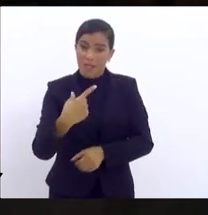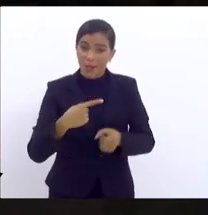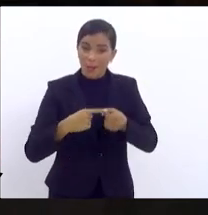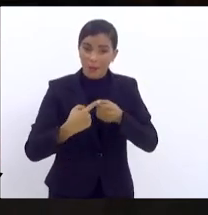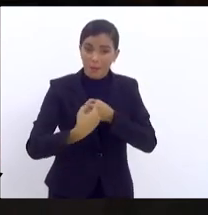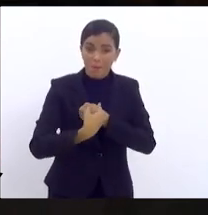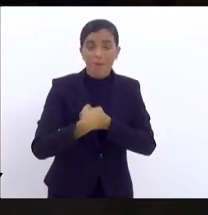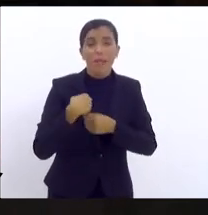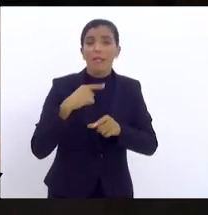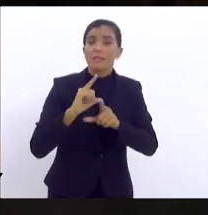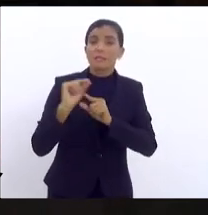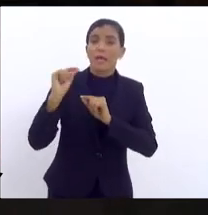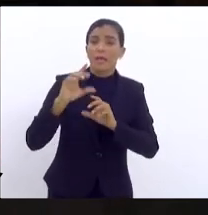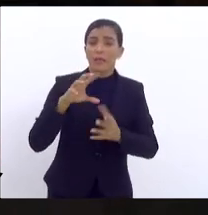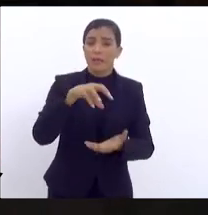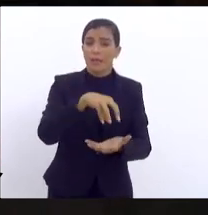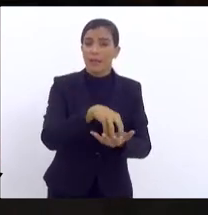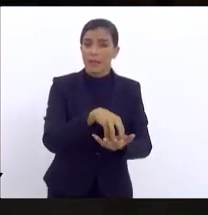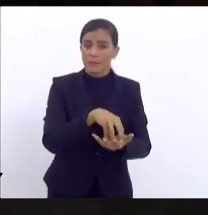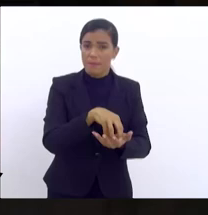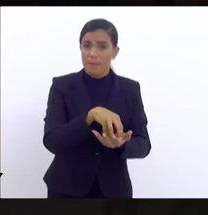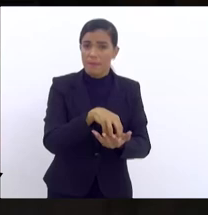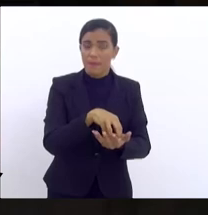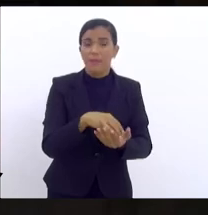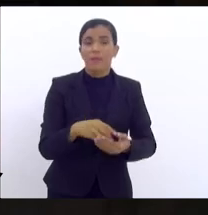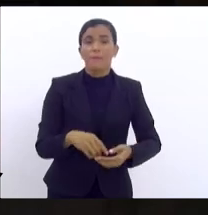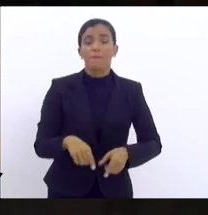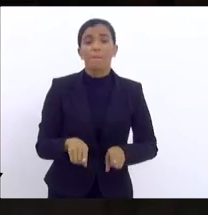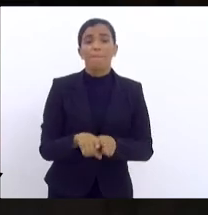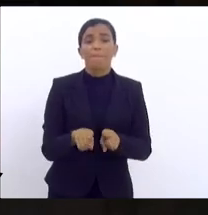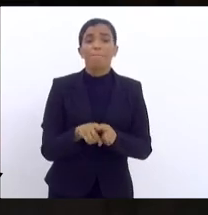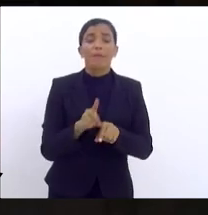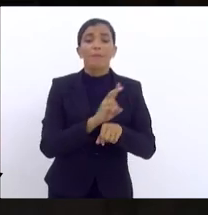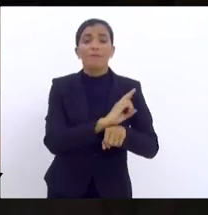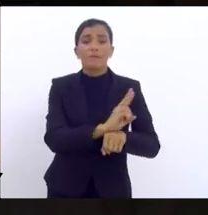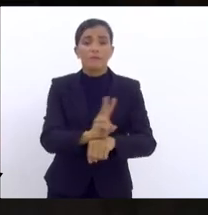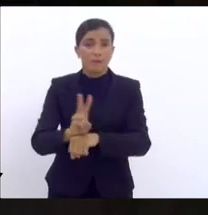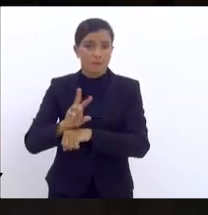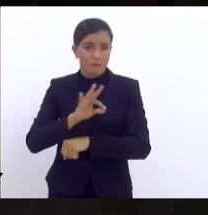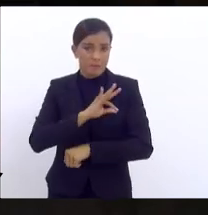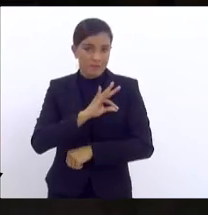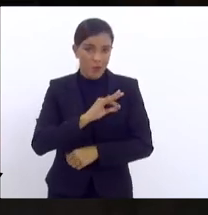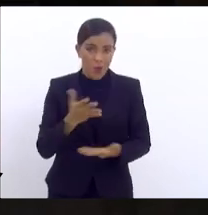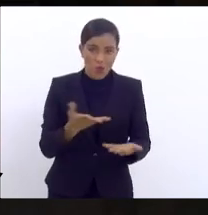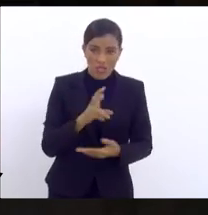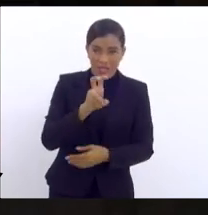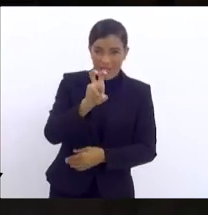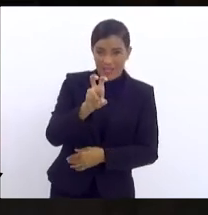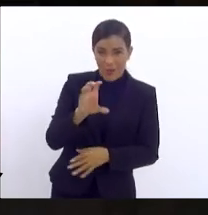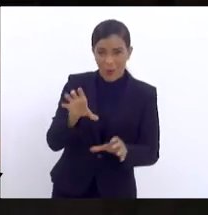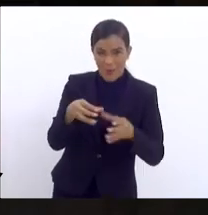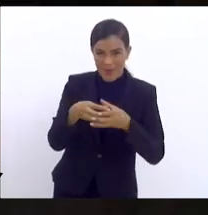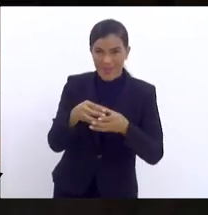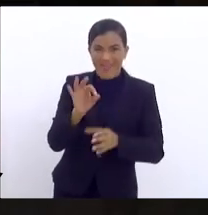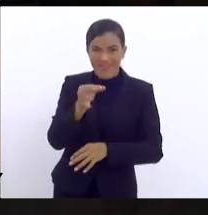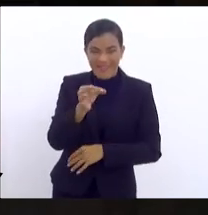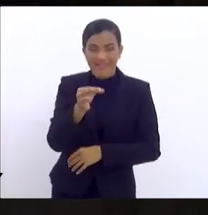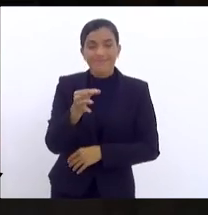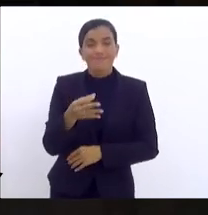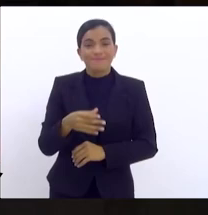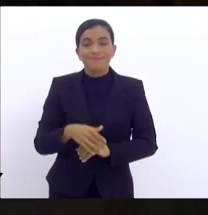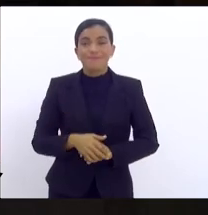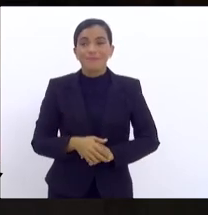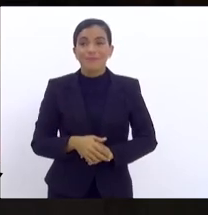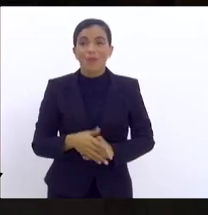saíam da cabine saíam dali da companhia para fazer o policiamento que era da terceira CEI hoje é quinta né antigamente era dessa forma hoje